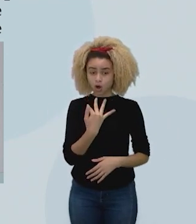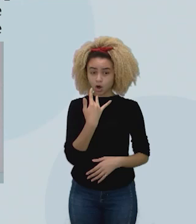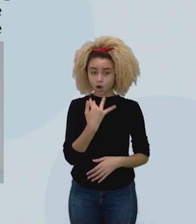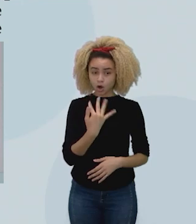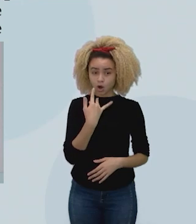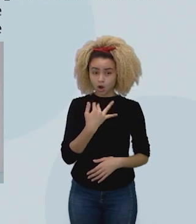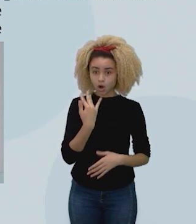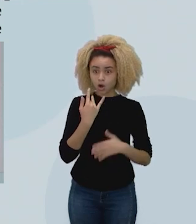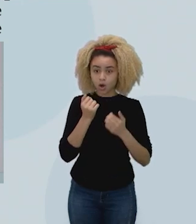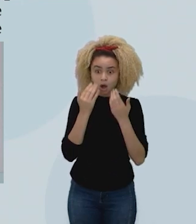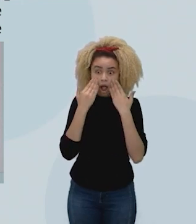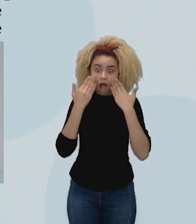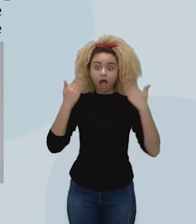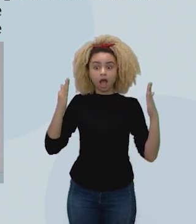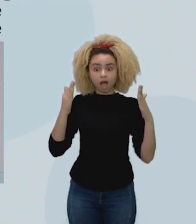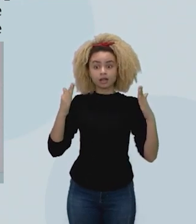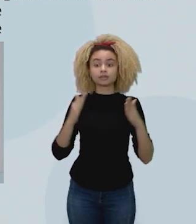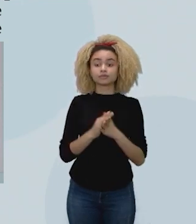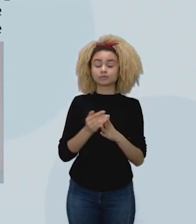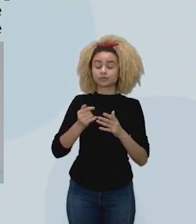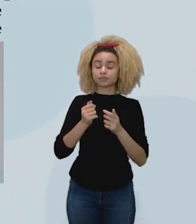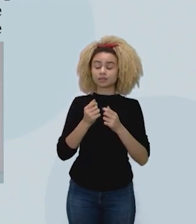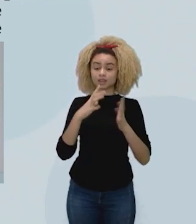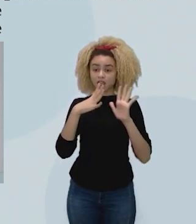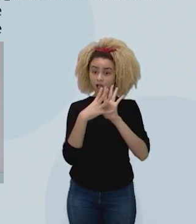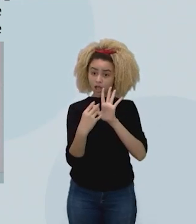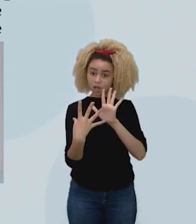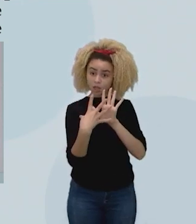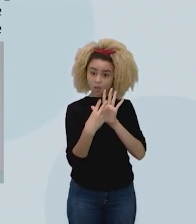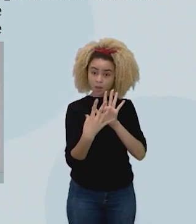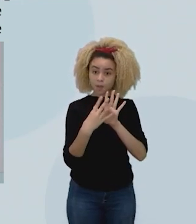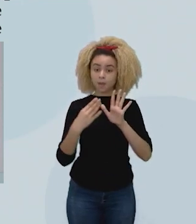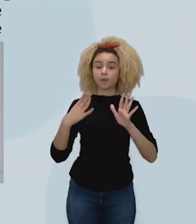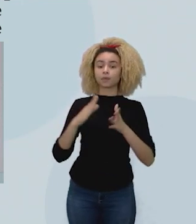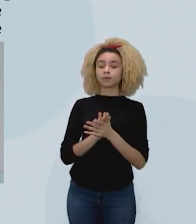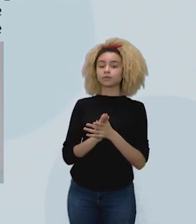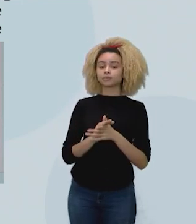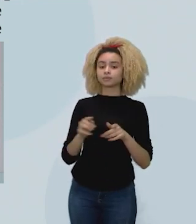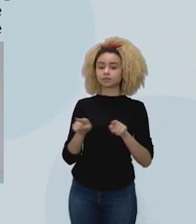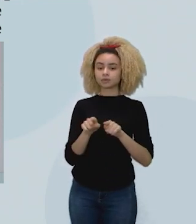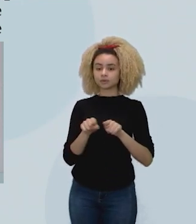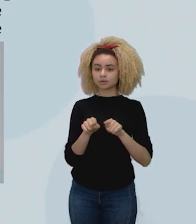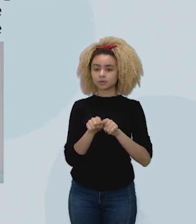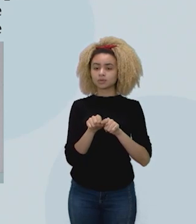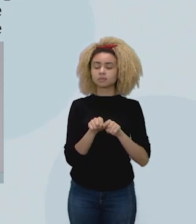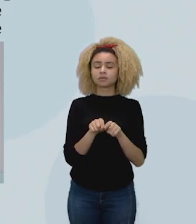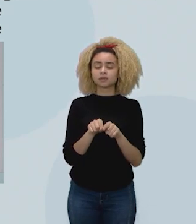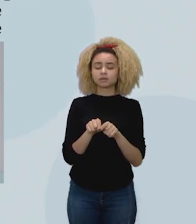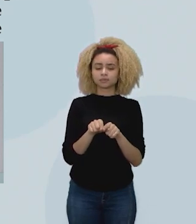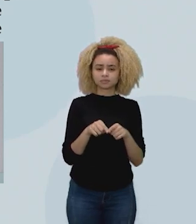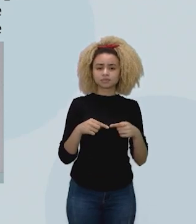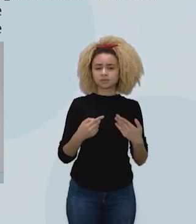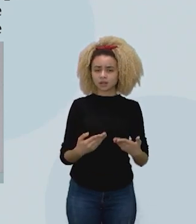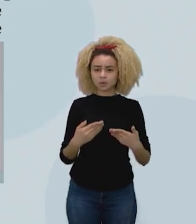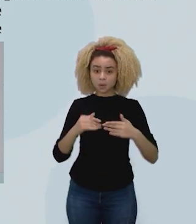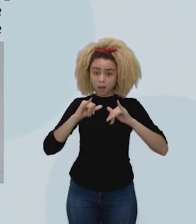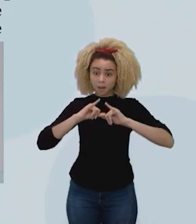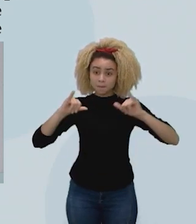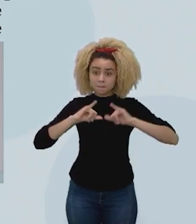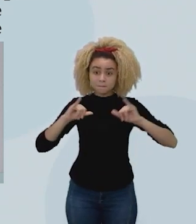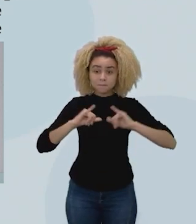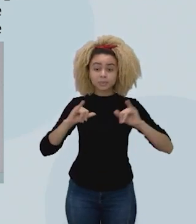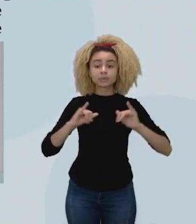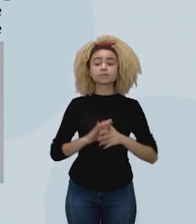aqui, repetição de imagens, o serialismo, né? Que eu expliquei ainda agora, tá? Impulsionaram aí